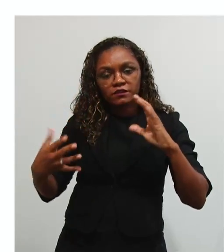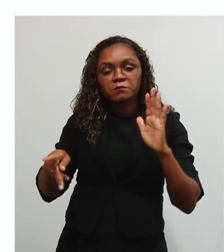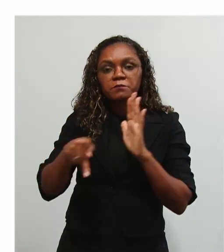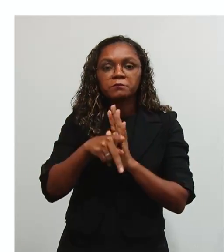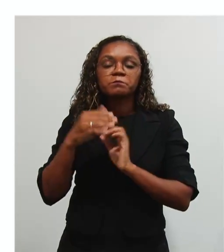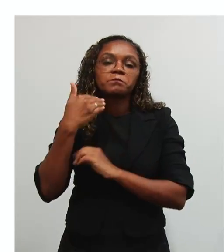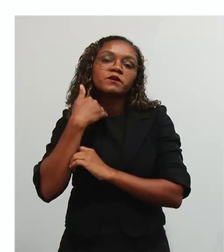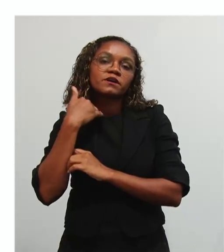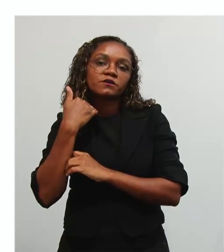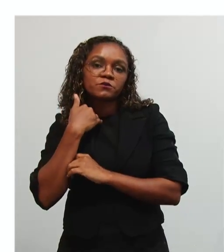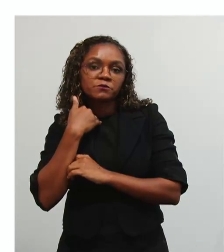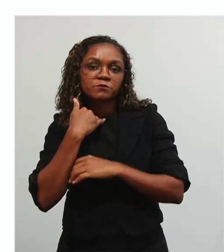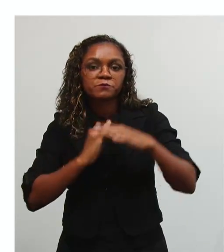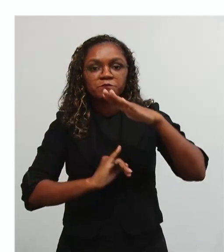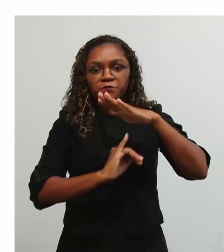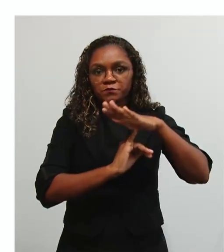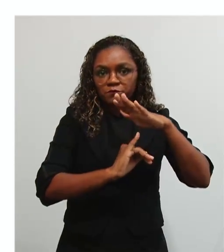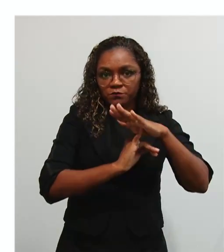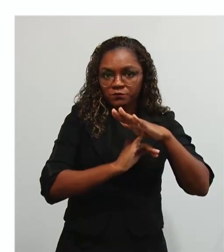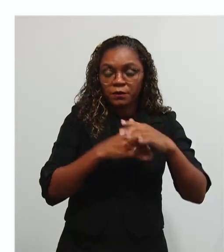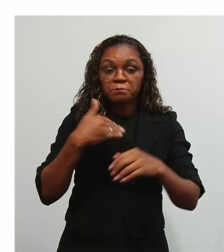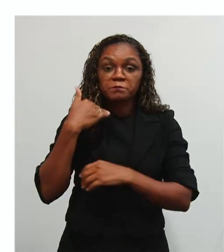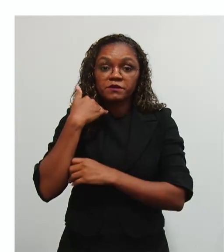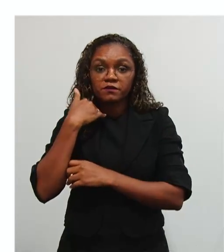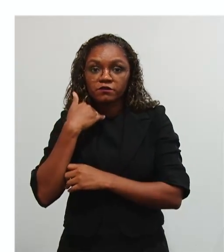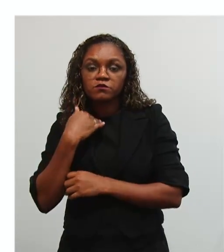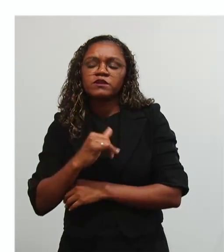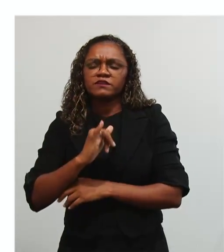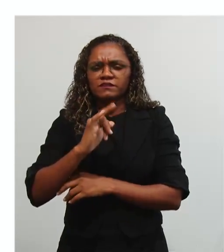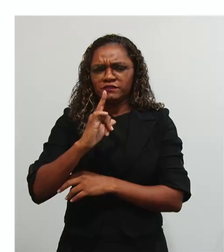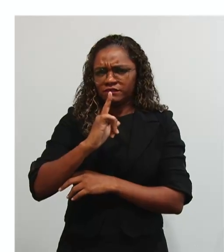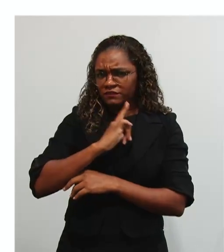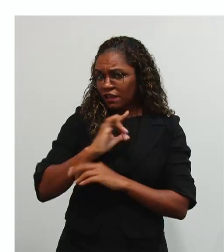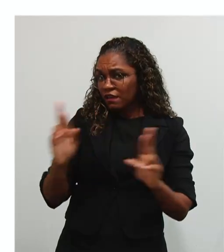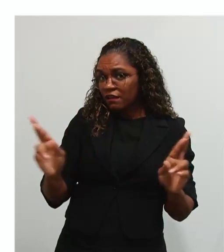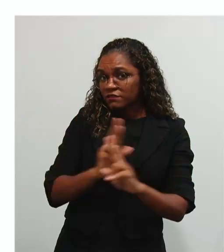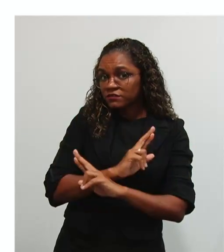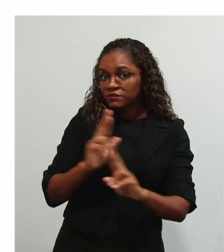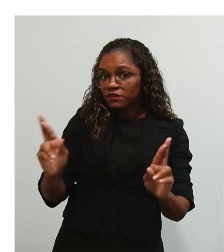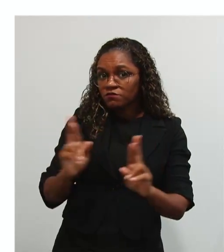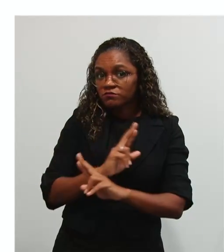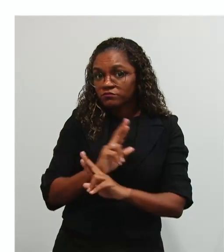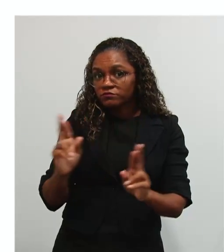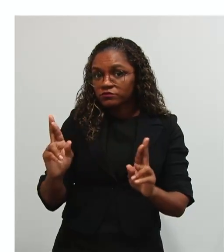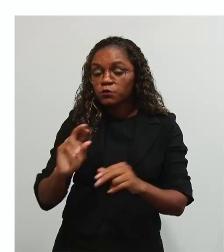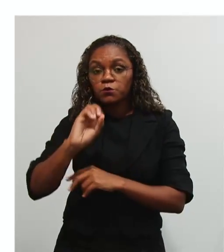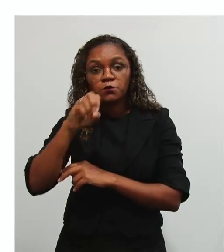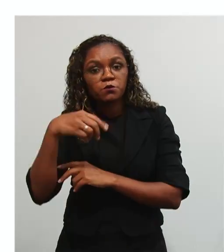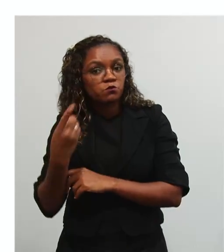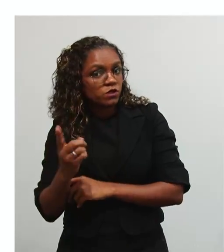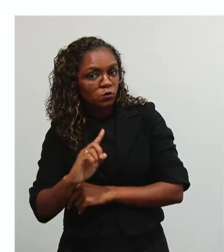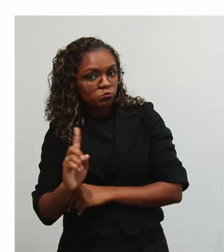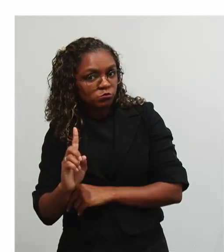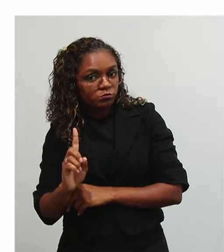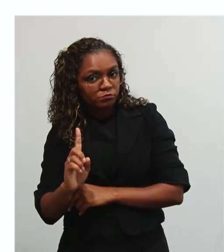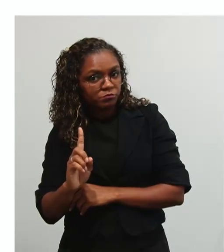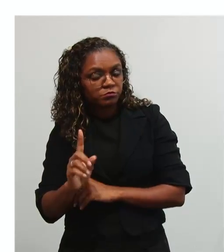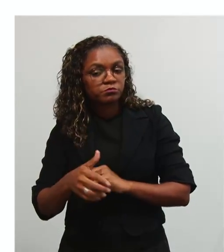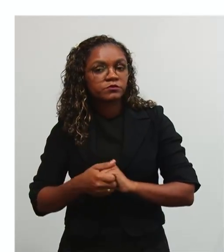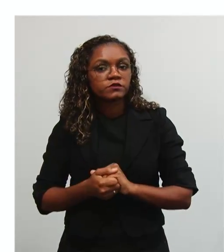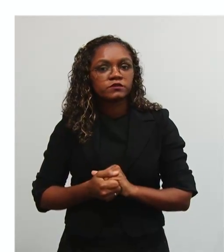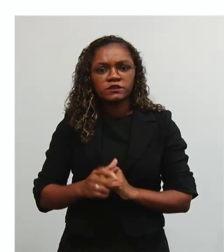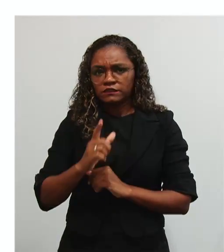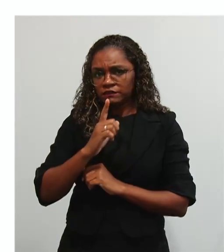né? E verificar se elas têm relação com as mulheres poderem ascender ou não, né? Será